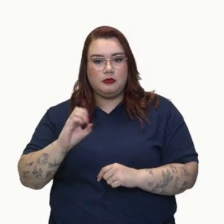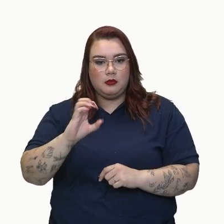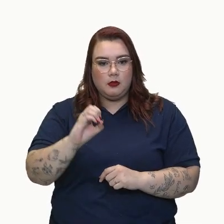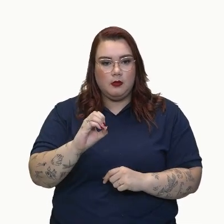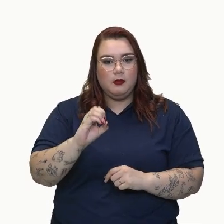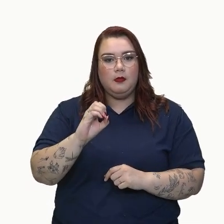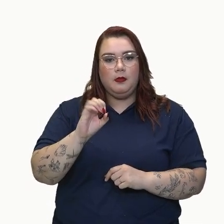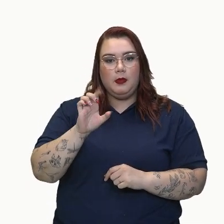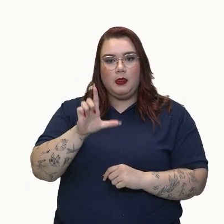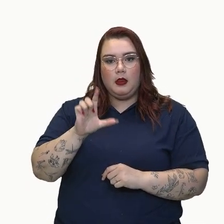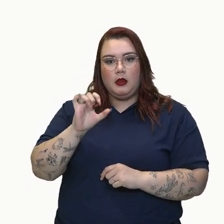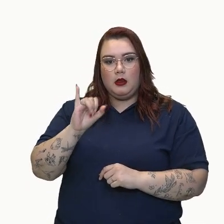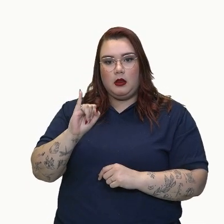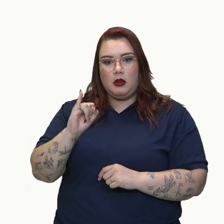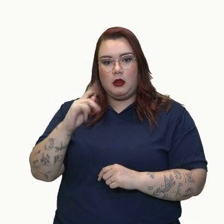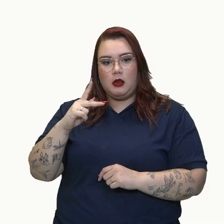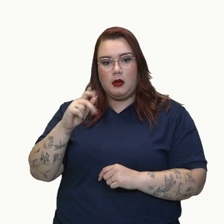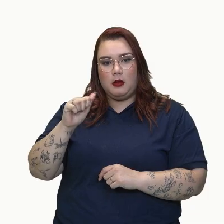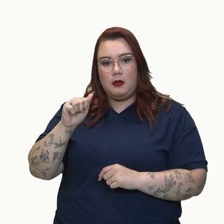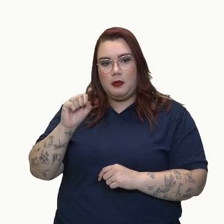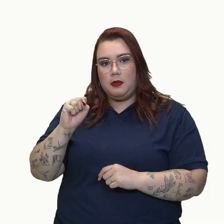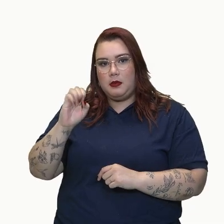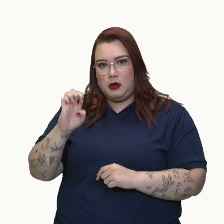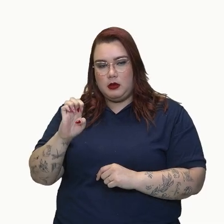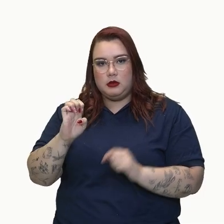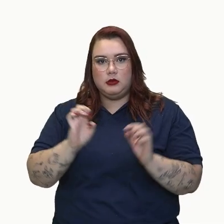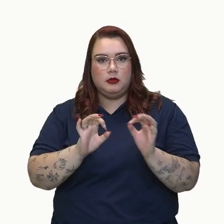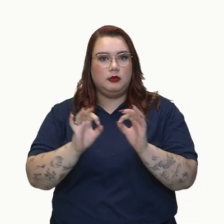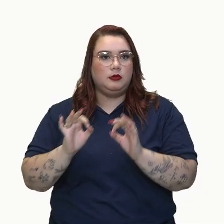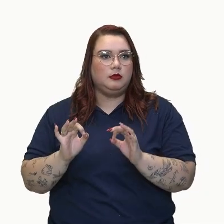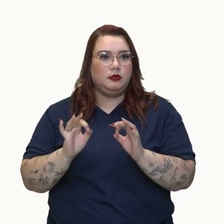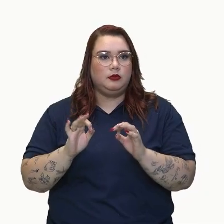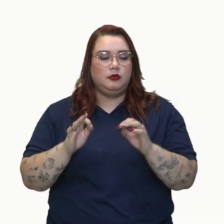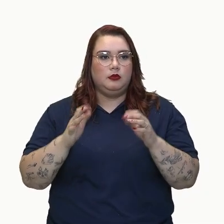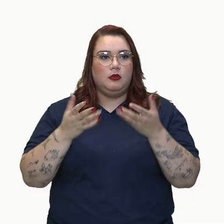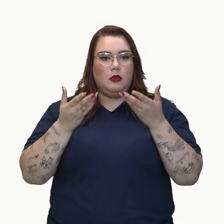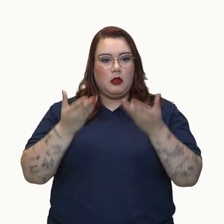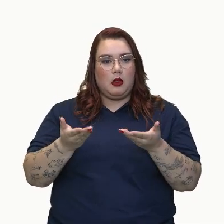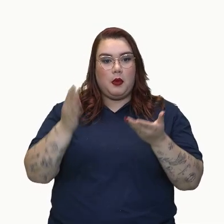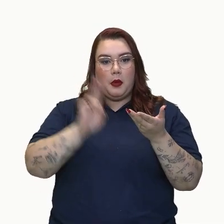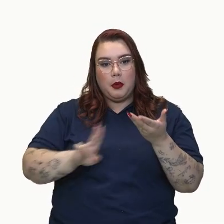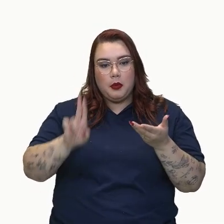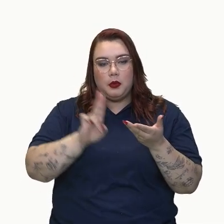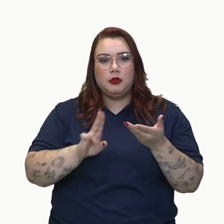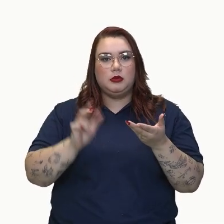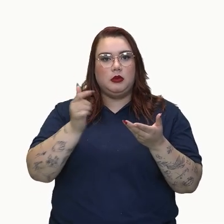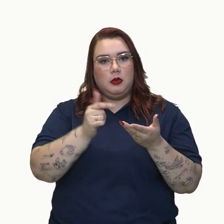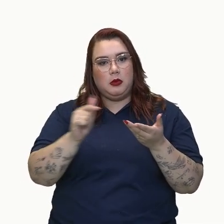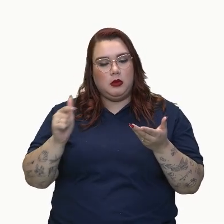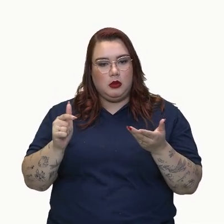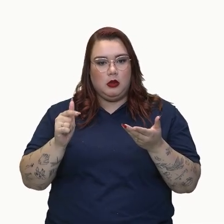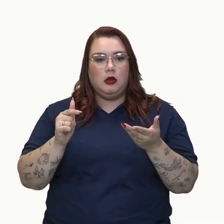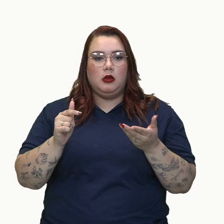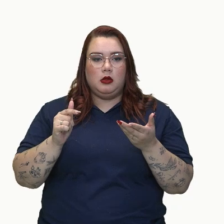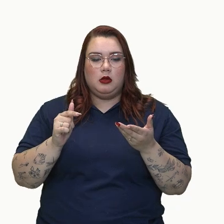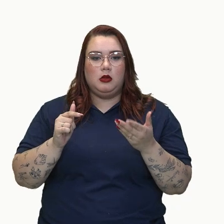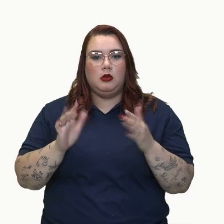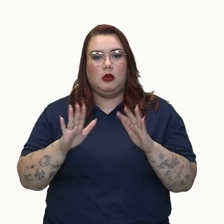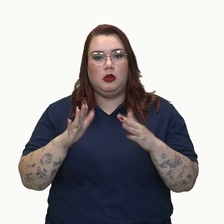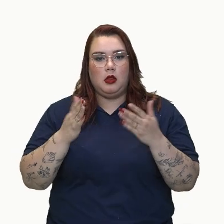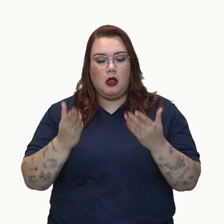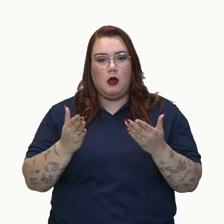LIP, que é a lipase, tá? Ela não vai ser consumida. No final, essa lipase vai